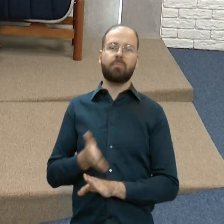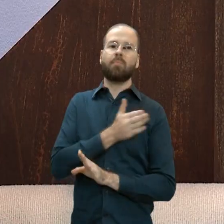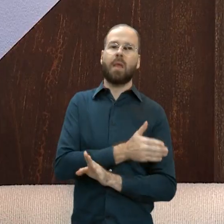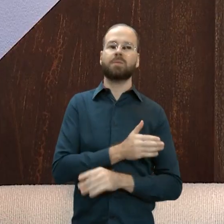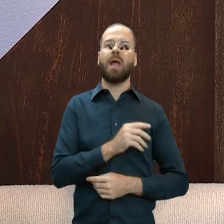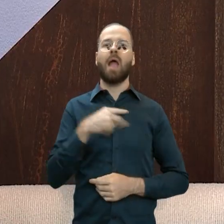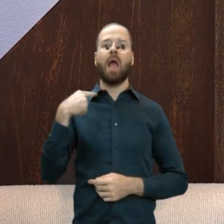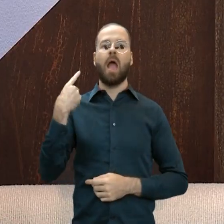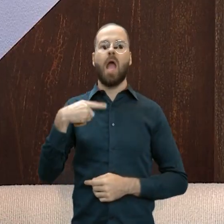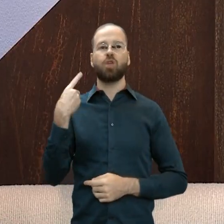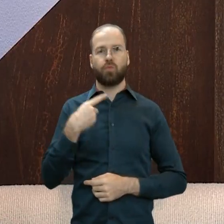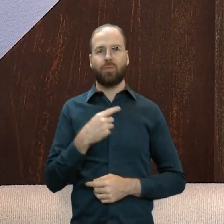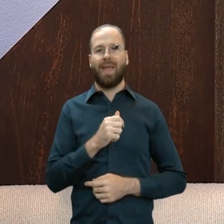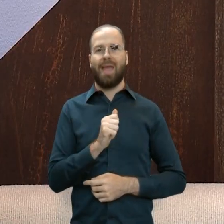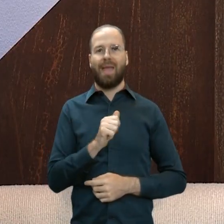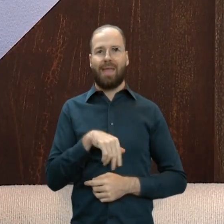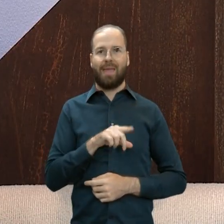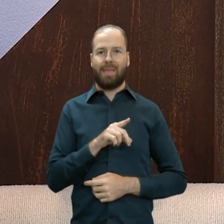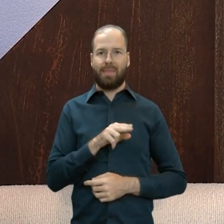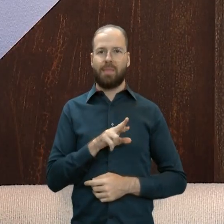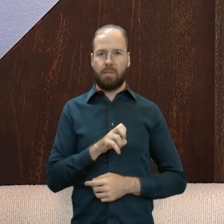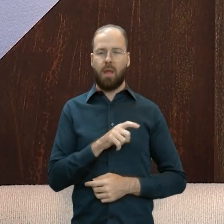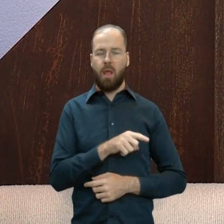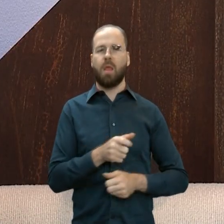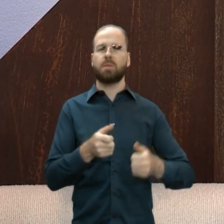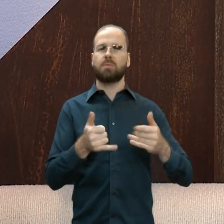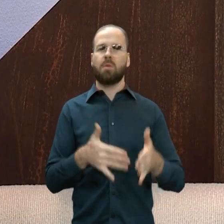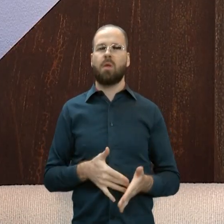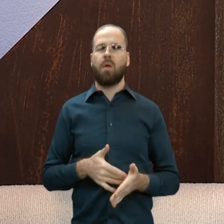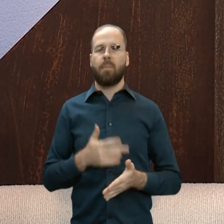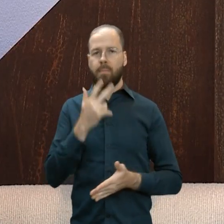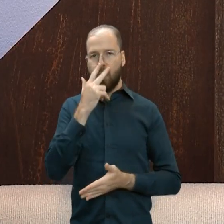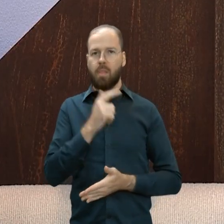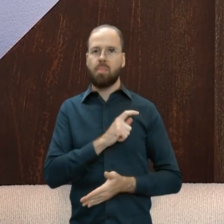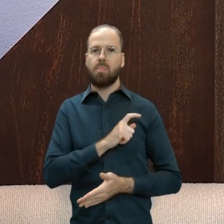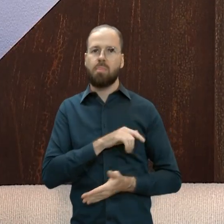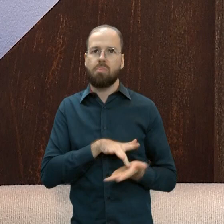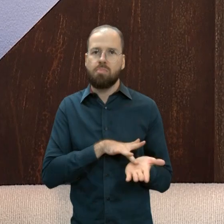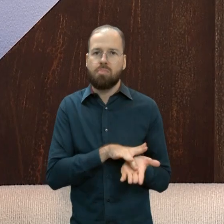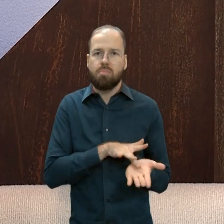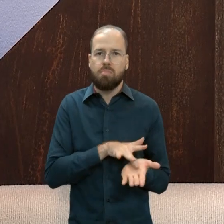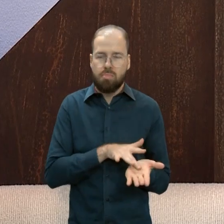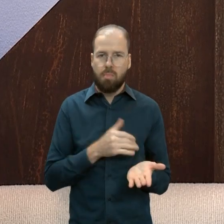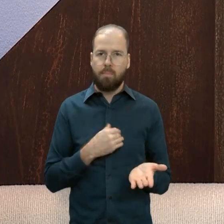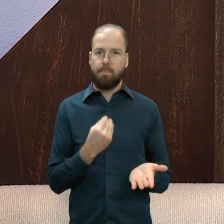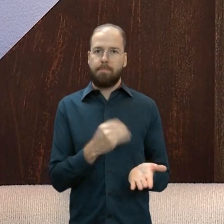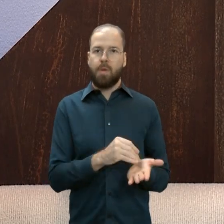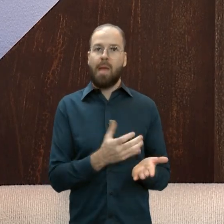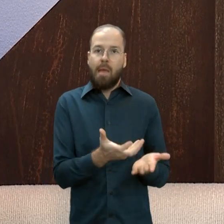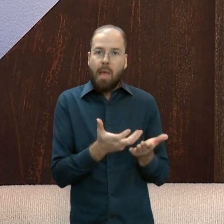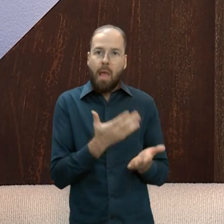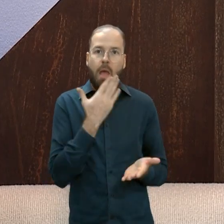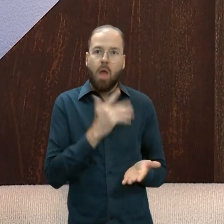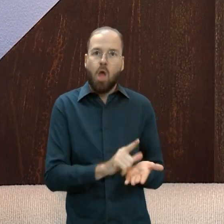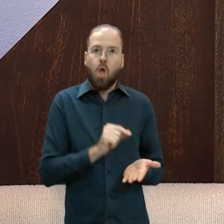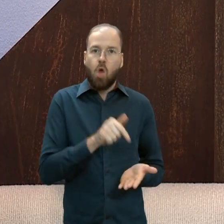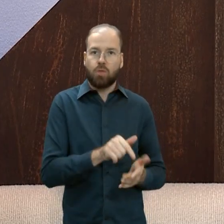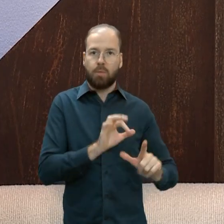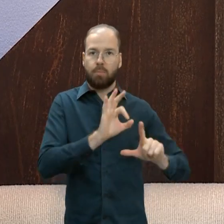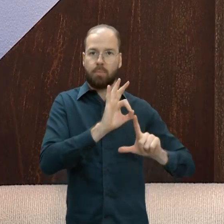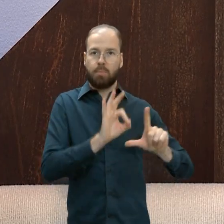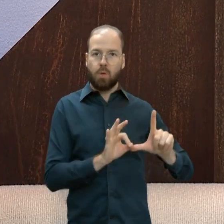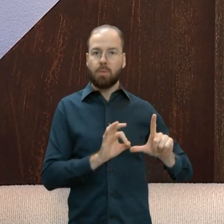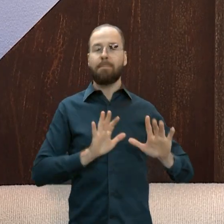da questão de burlar, né, da pessoa querer fazer opção para uma cota PCD e querer ocupar uma vaga que não é